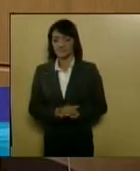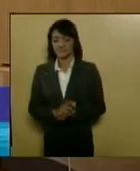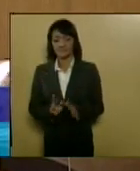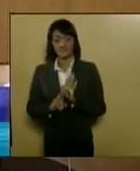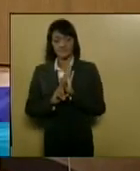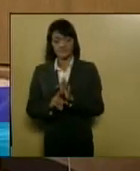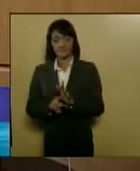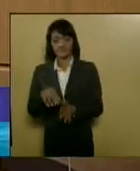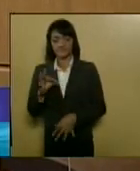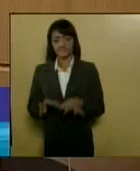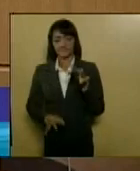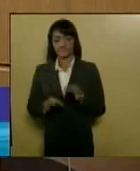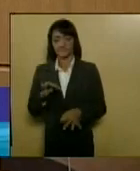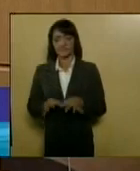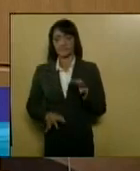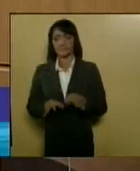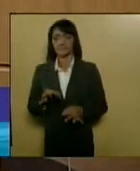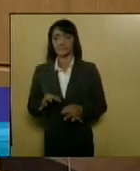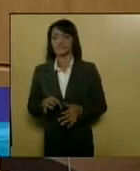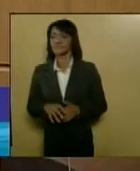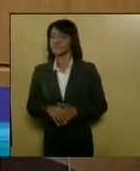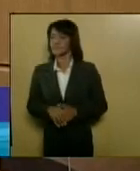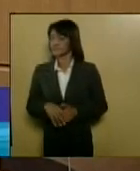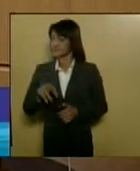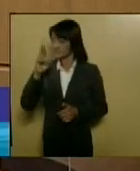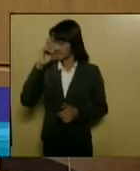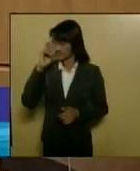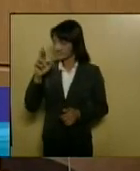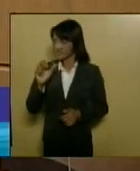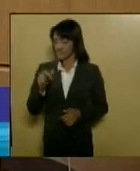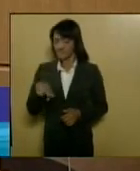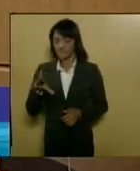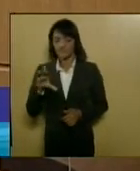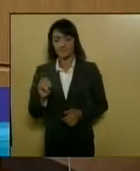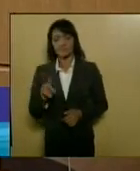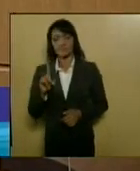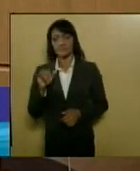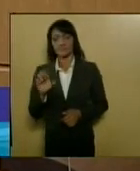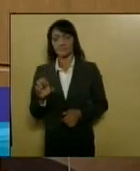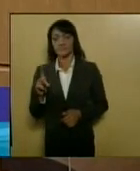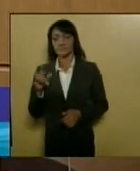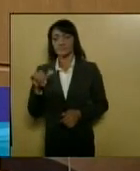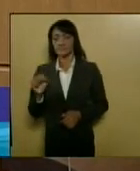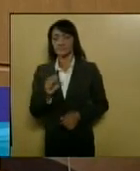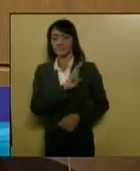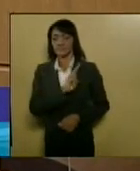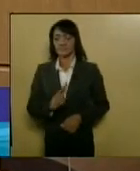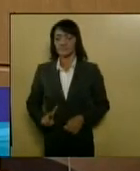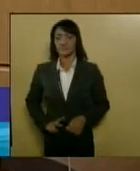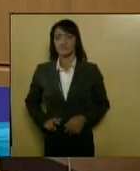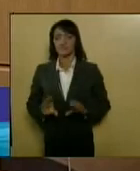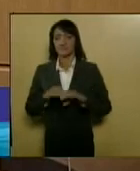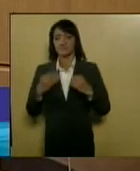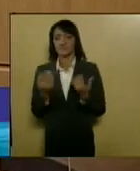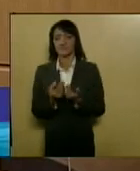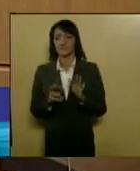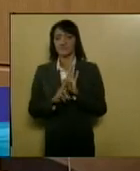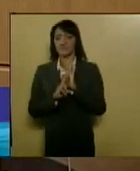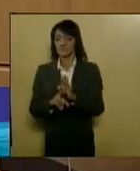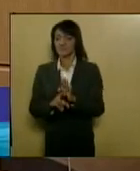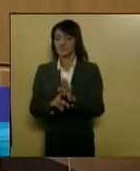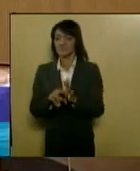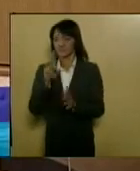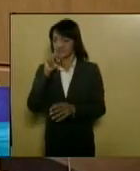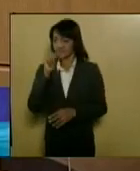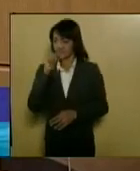representando o Tribunal de Justiça, senhor Américo de Deus, vereador de Aracaju, representando a Câmara de Vereadores da